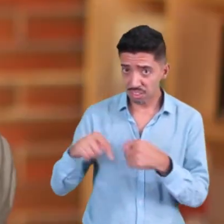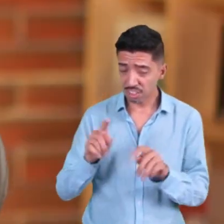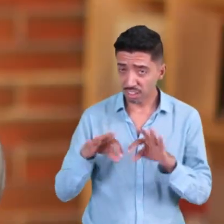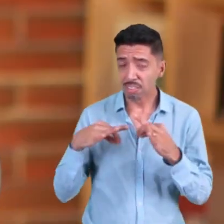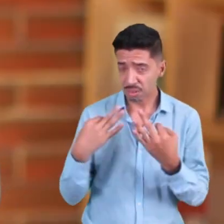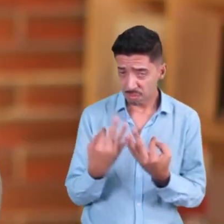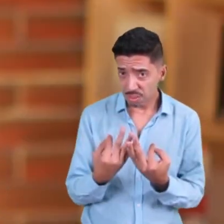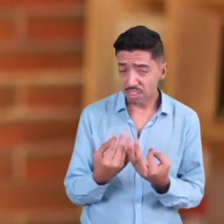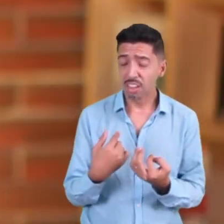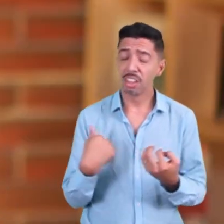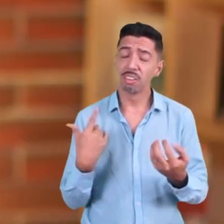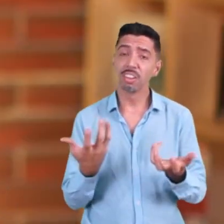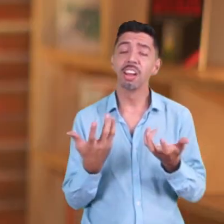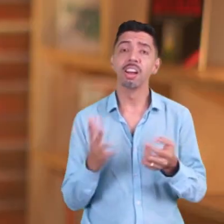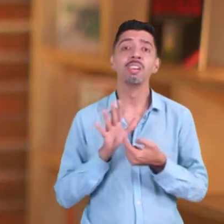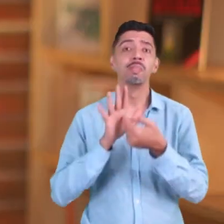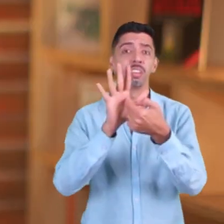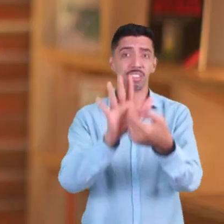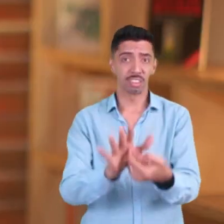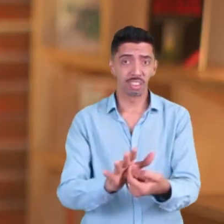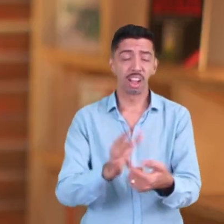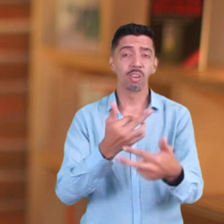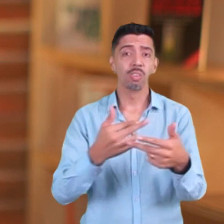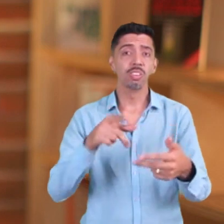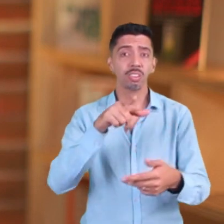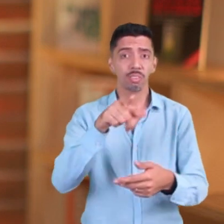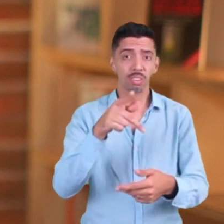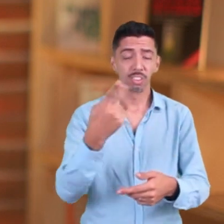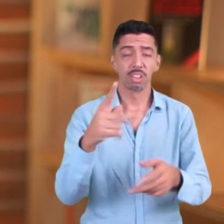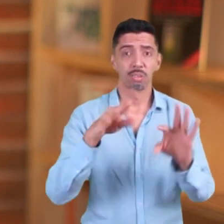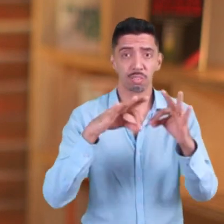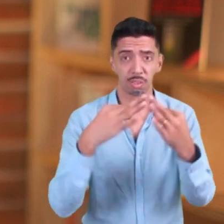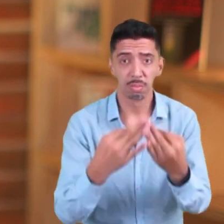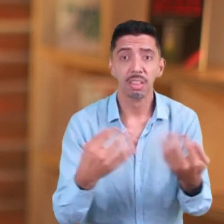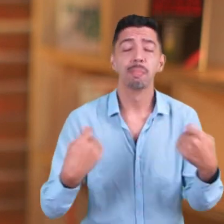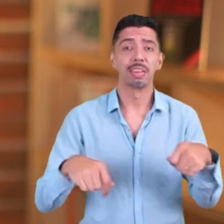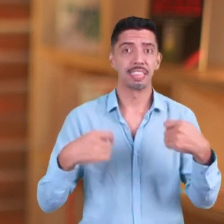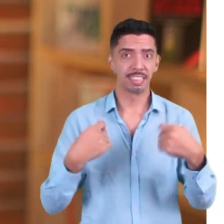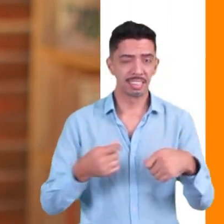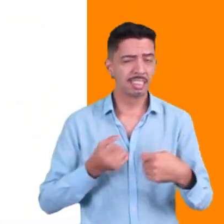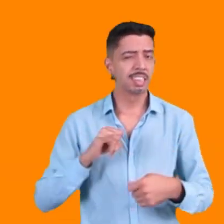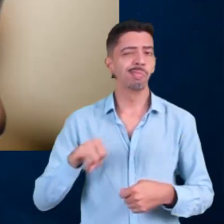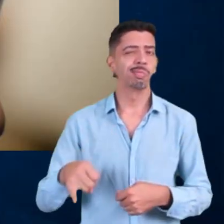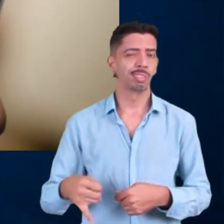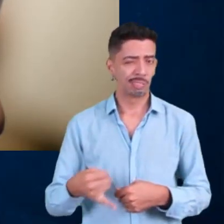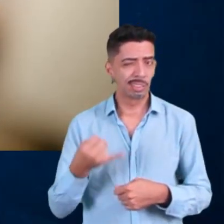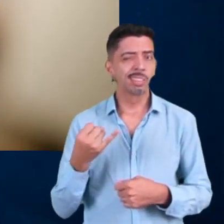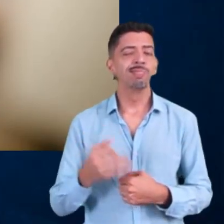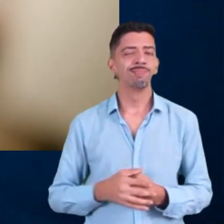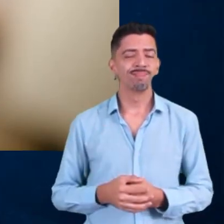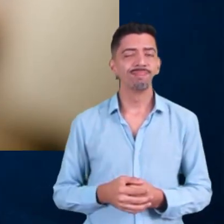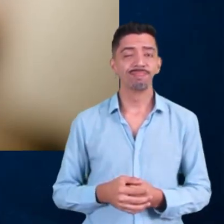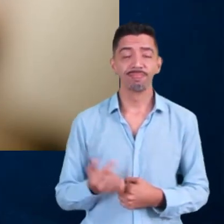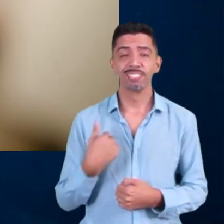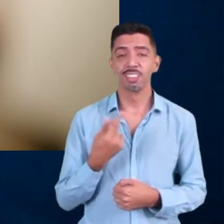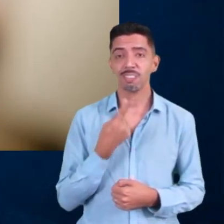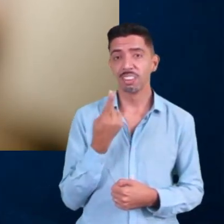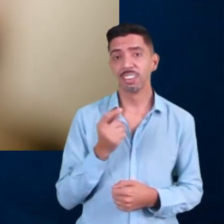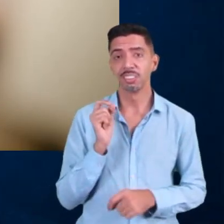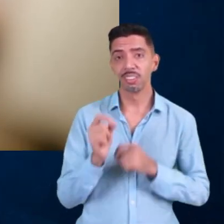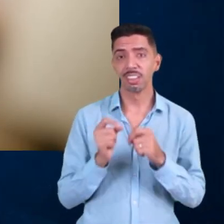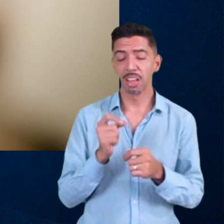família, eu quero apresentar para você algo que você e sua família devem maratonar. Estou falando do